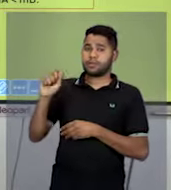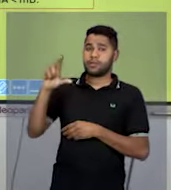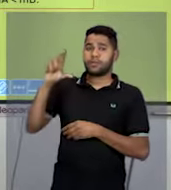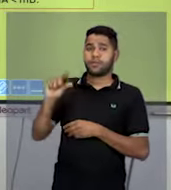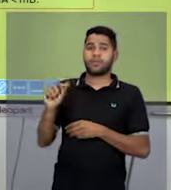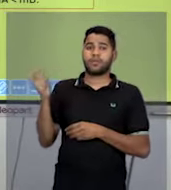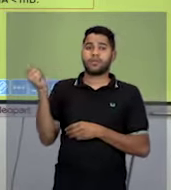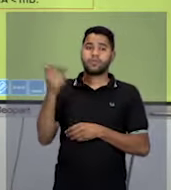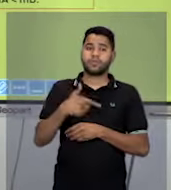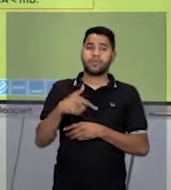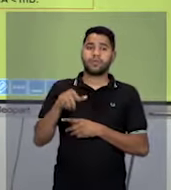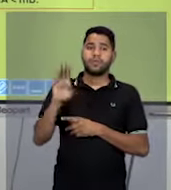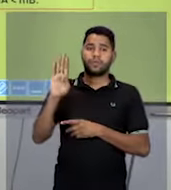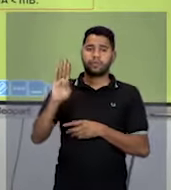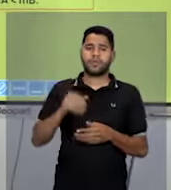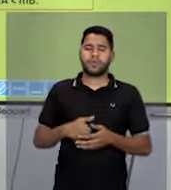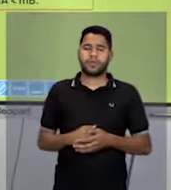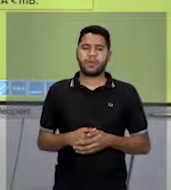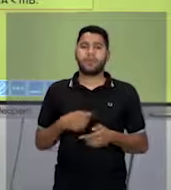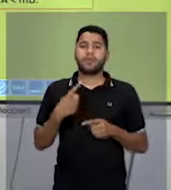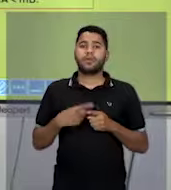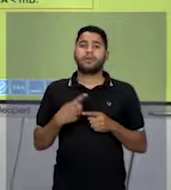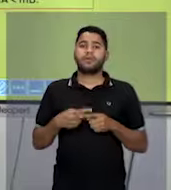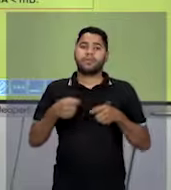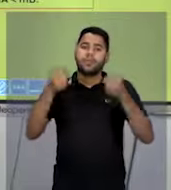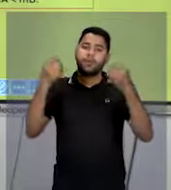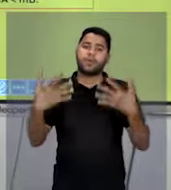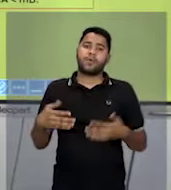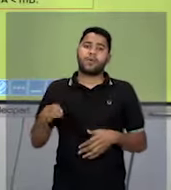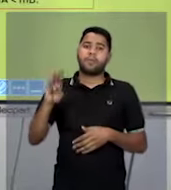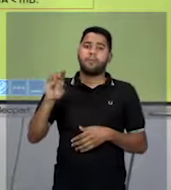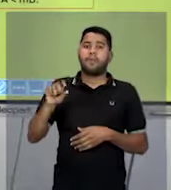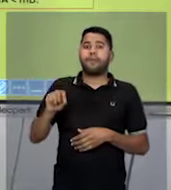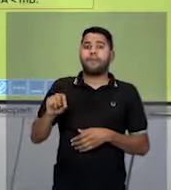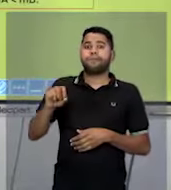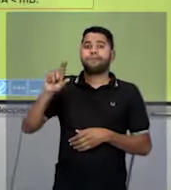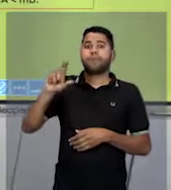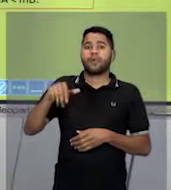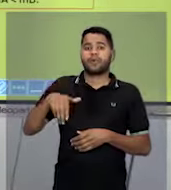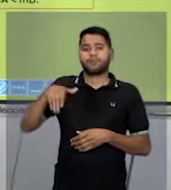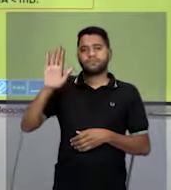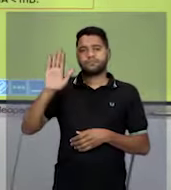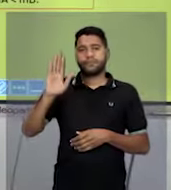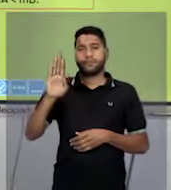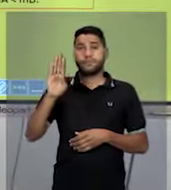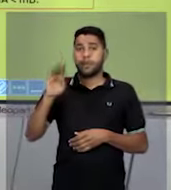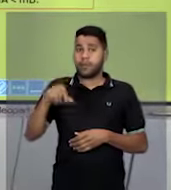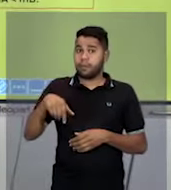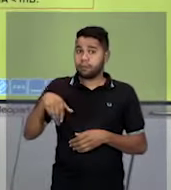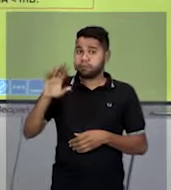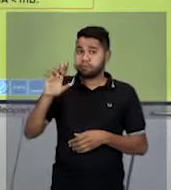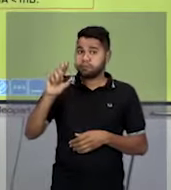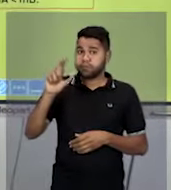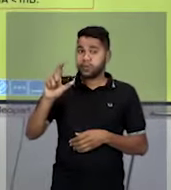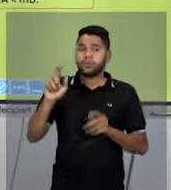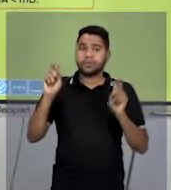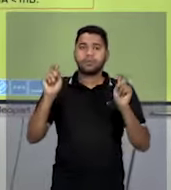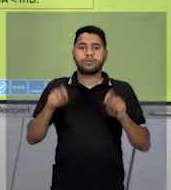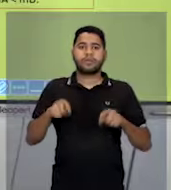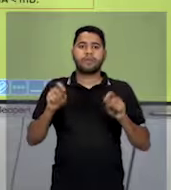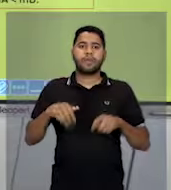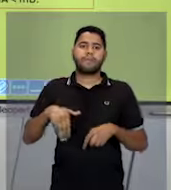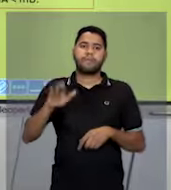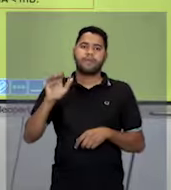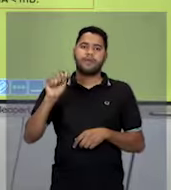do que a massa de ar do pneu B, porque ele falou que o pneu B é mais largo, não foi? Se o pneu B é mais largo, cabe mais ar ali